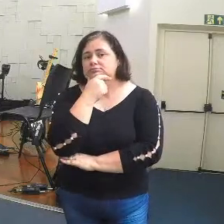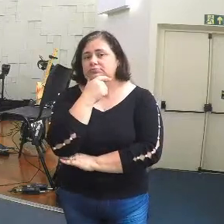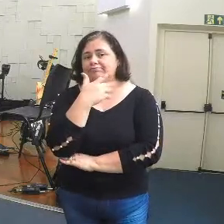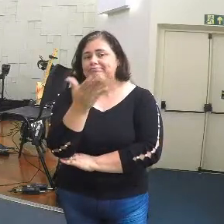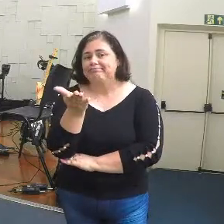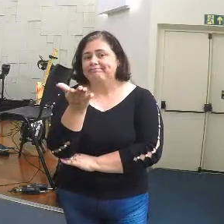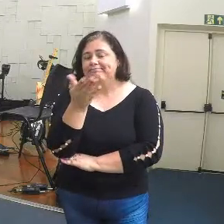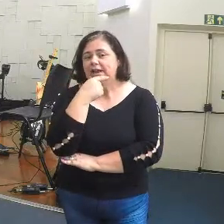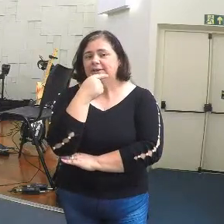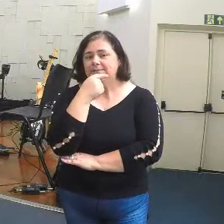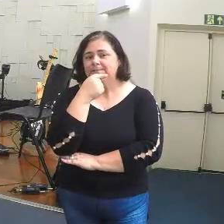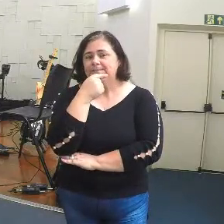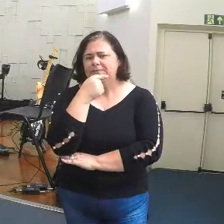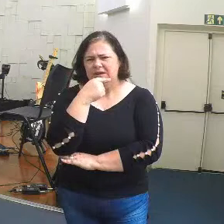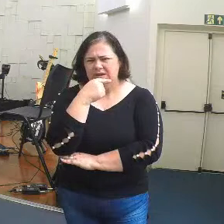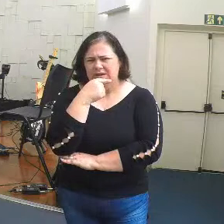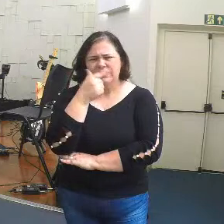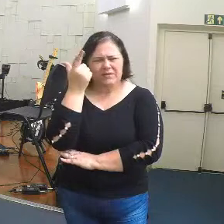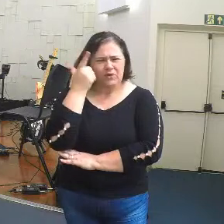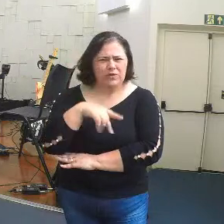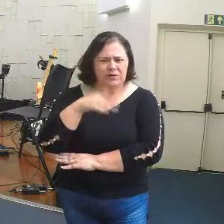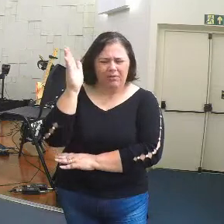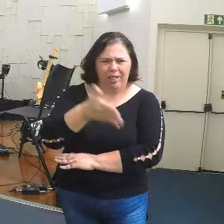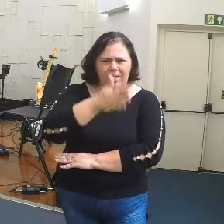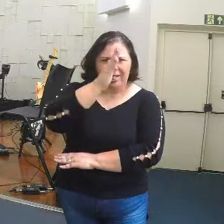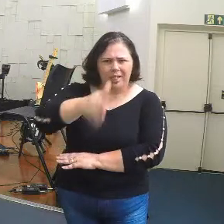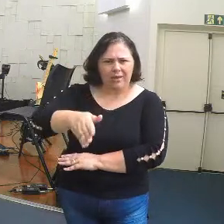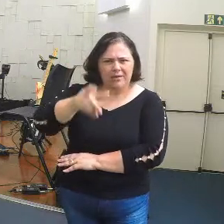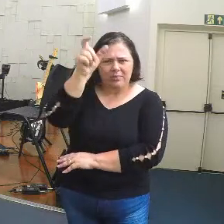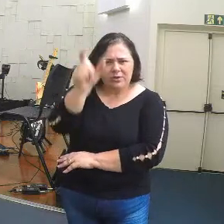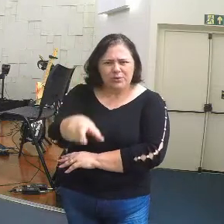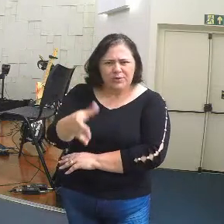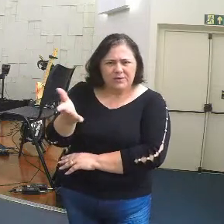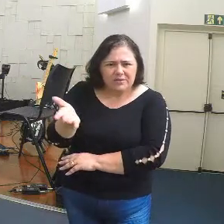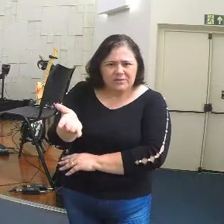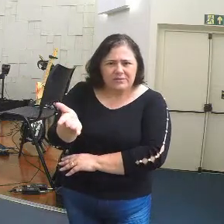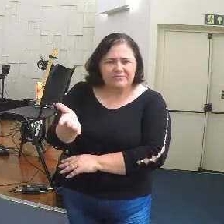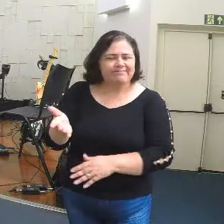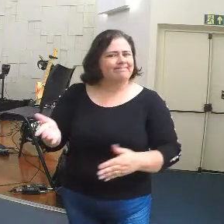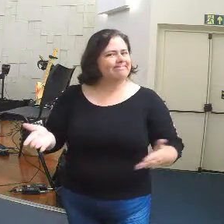lá. Quer dizer, não sei, né? Acho que já dá para estar.